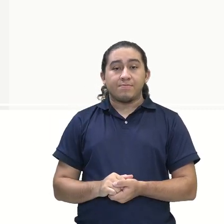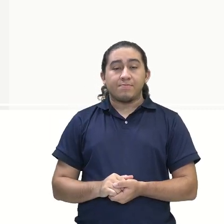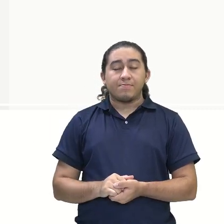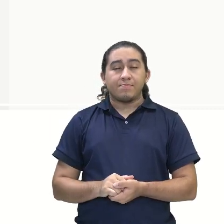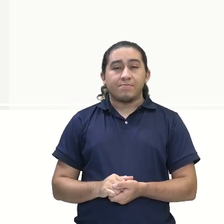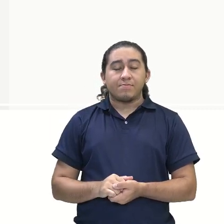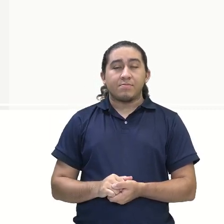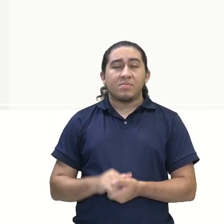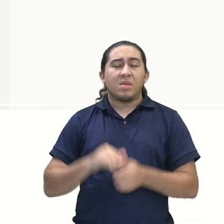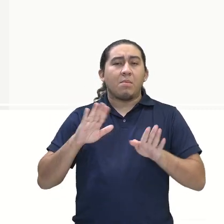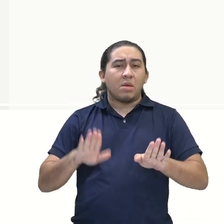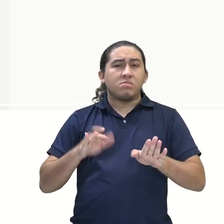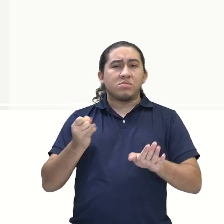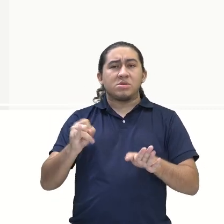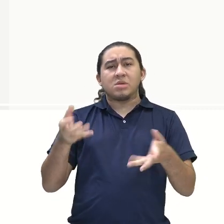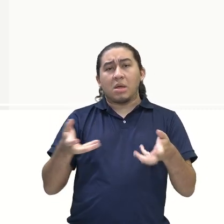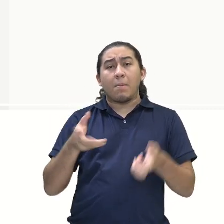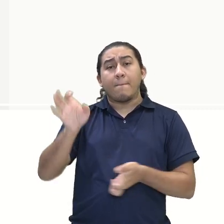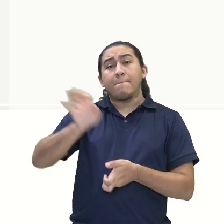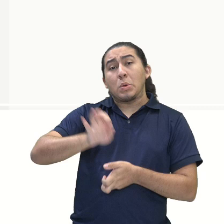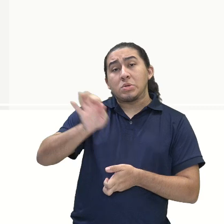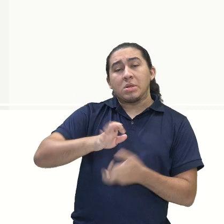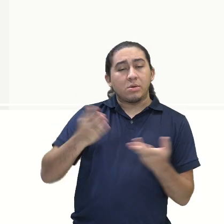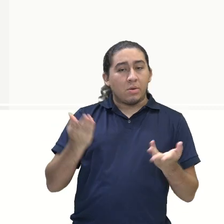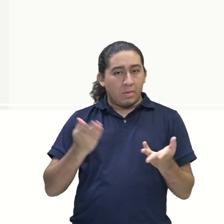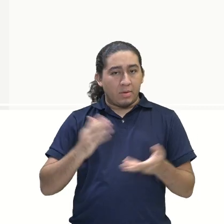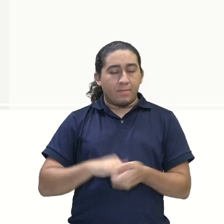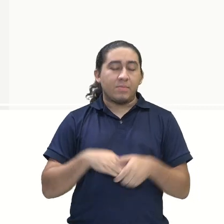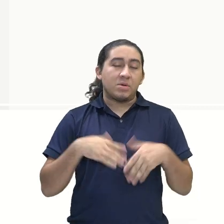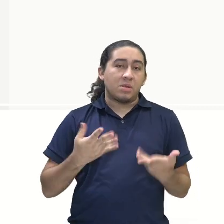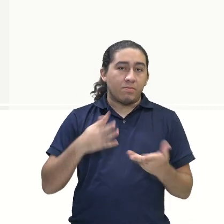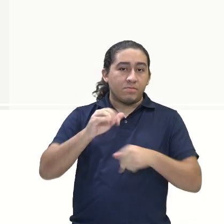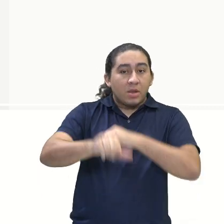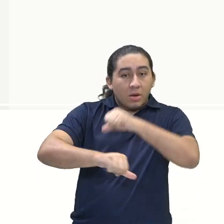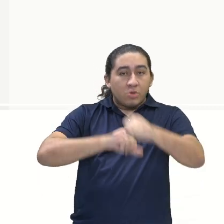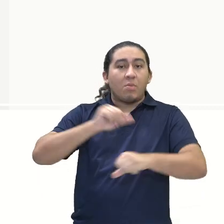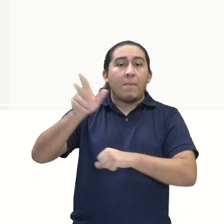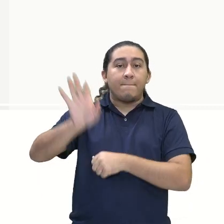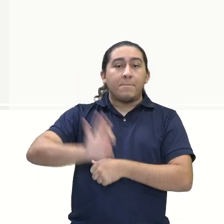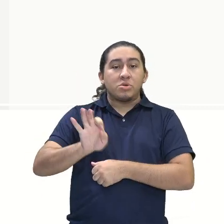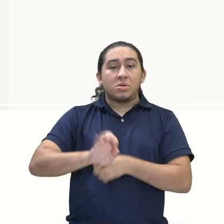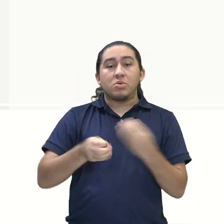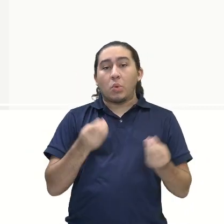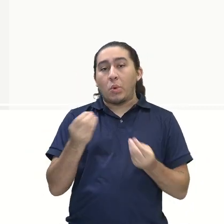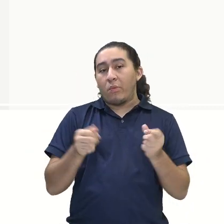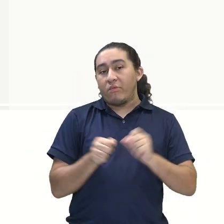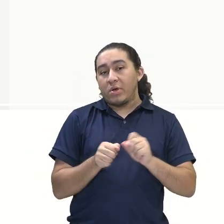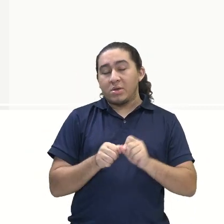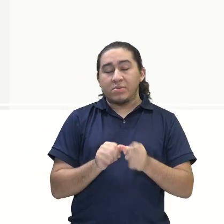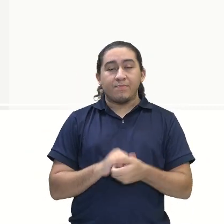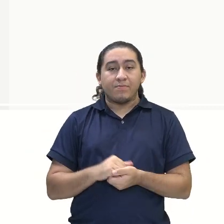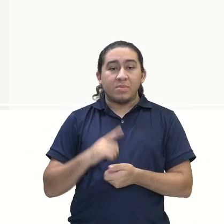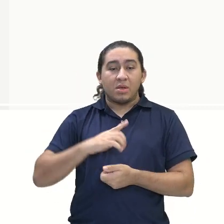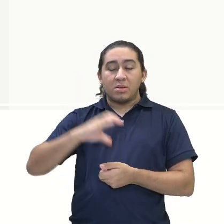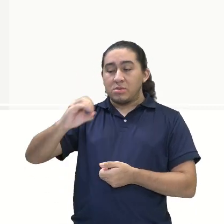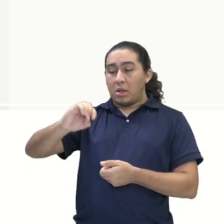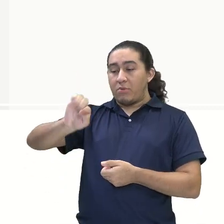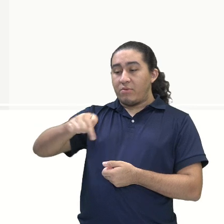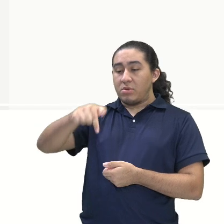Professor, e se eu quiser em porcentagem? Para passar em porcentagem, o que é que eu faço? Eu pego